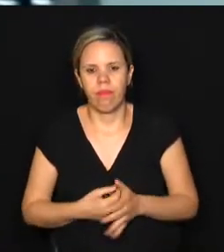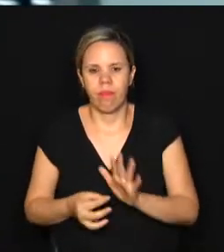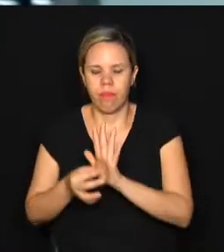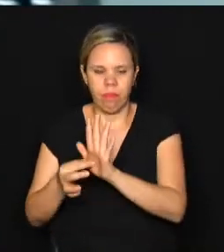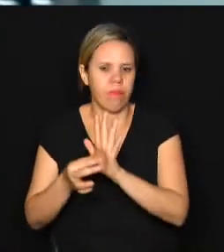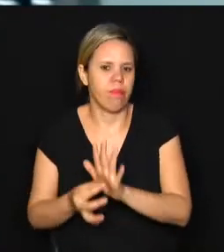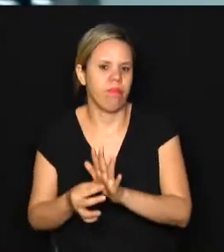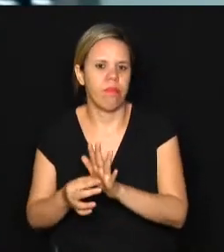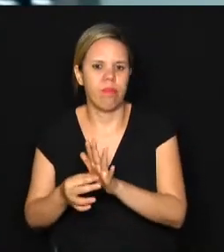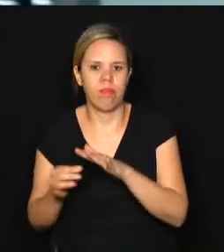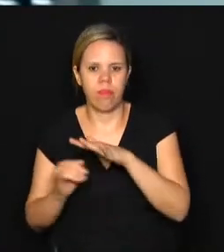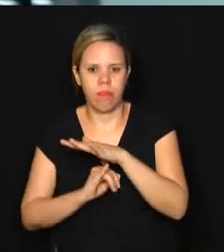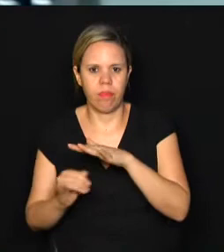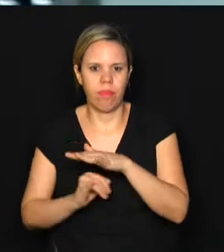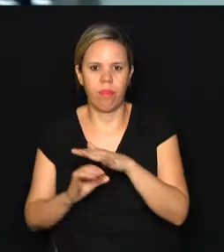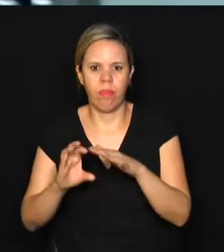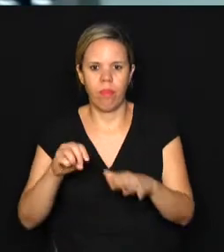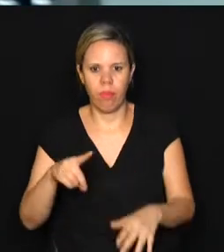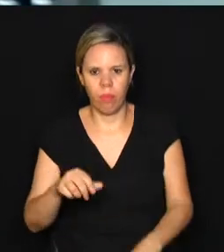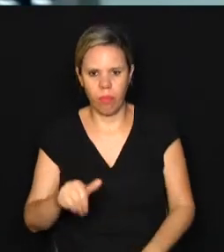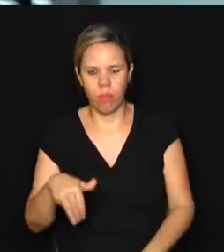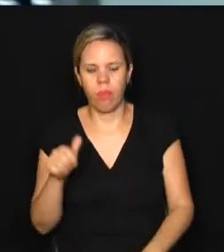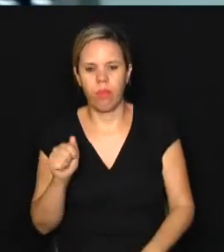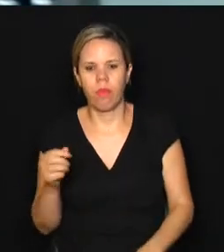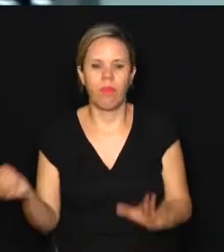Condema, a gente vai protocolizar